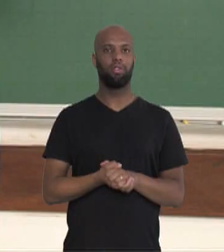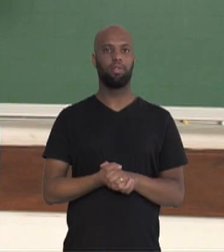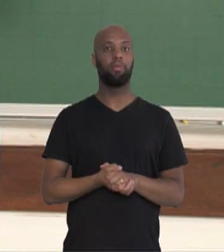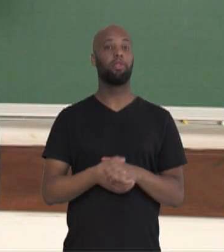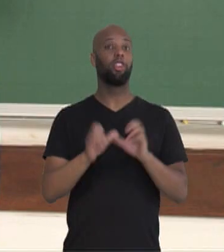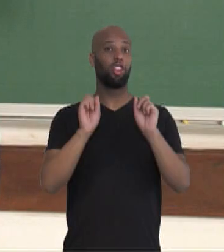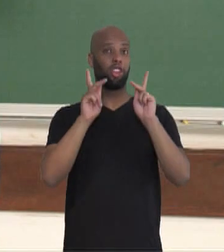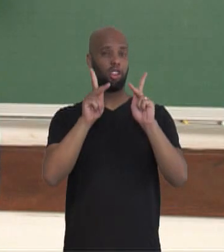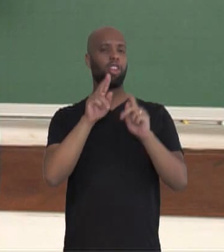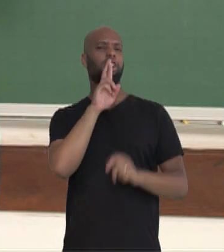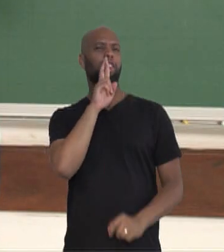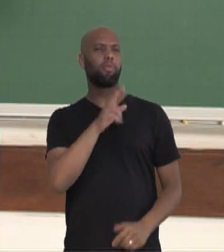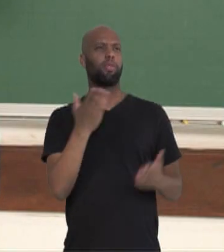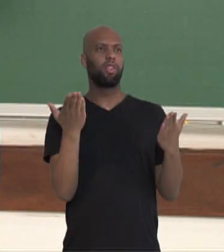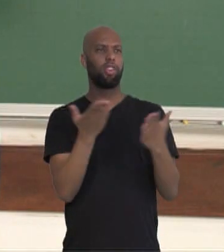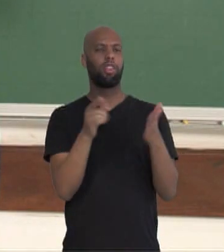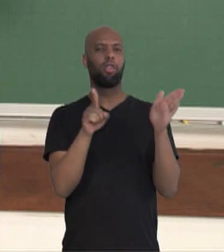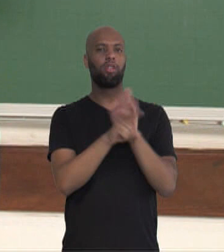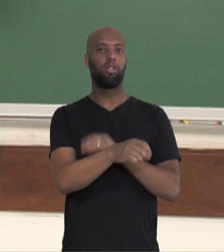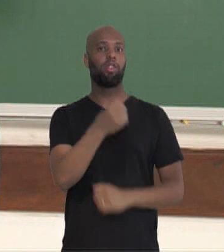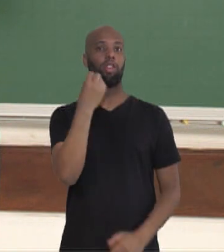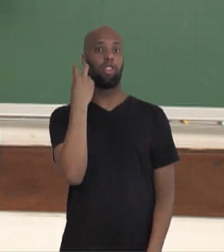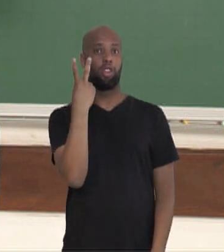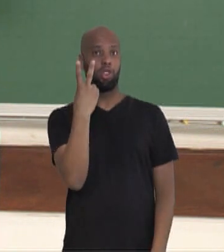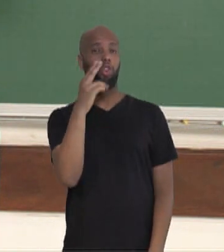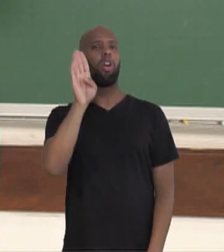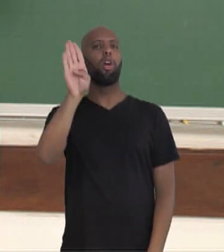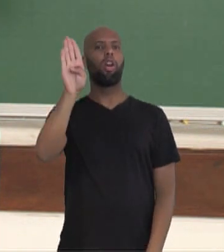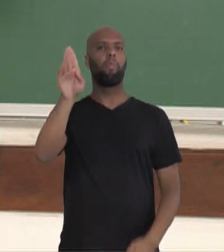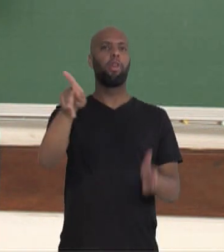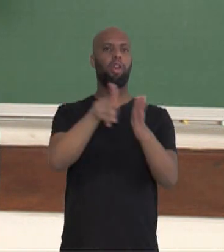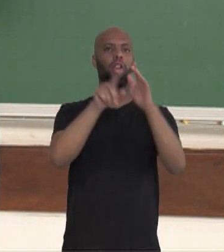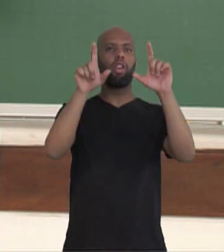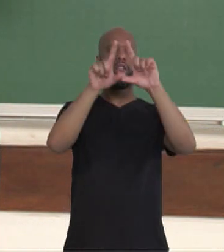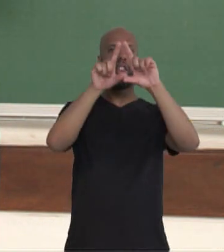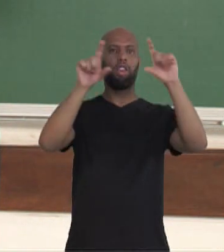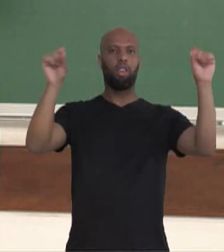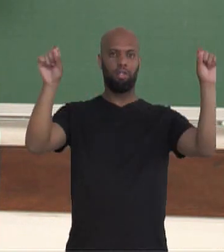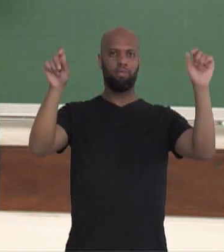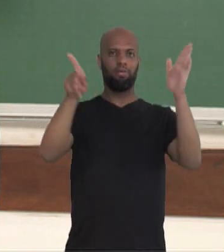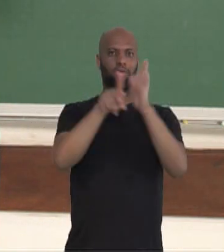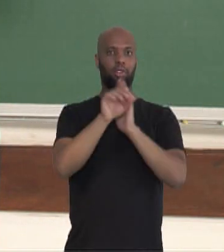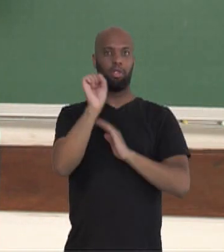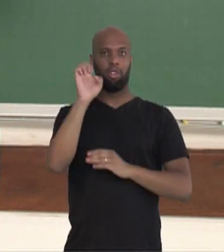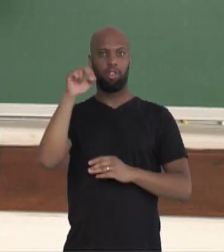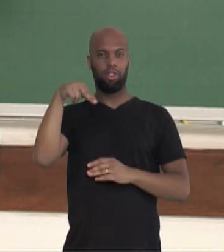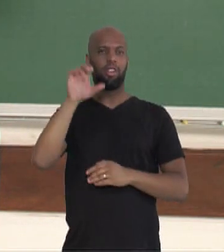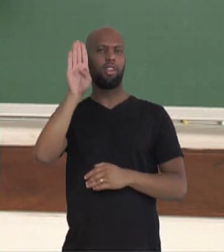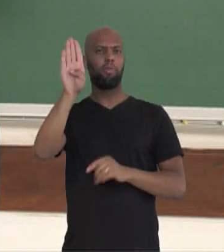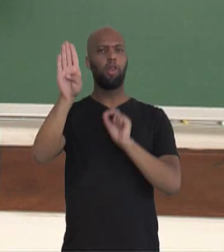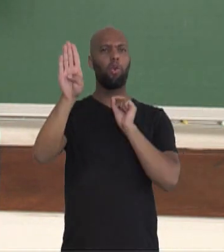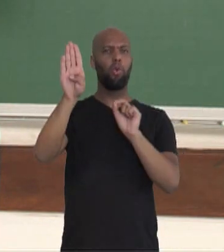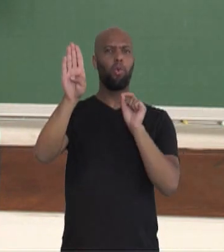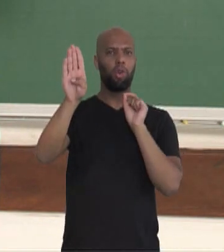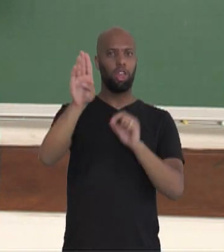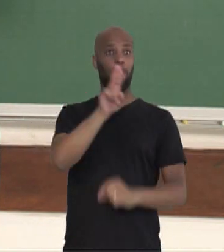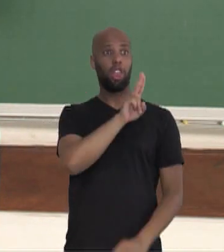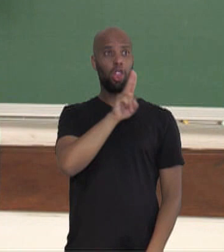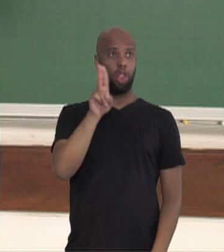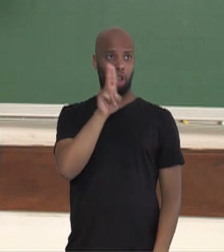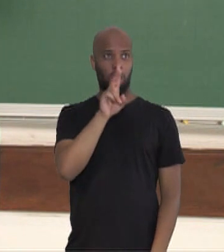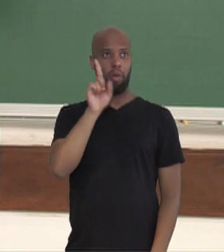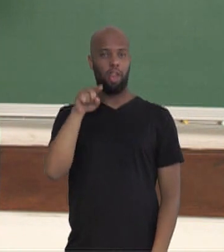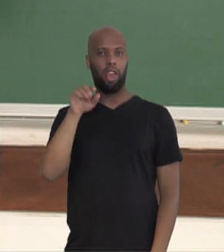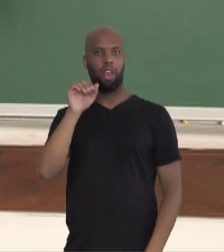Muito bem, respondendo então, o parâmetro B na fórmula do seno aqui, ele se referencia ao valor da amplitude. A